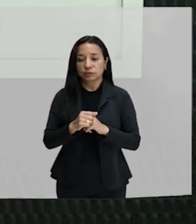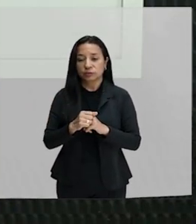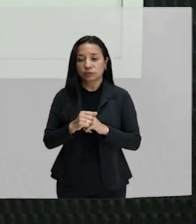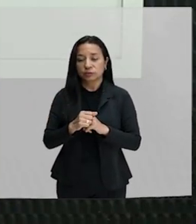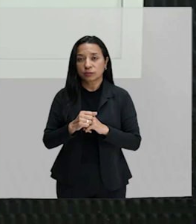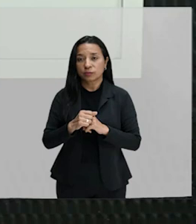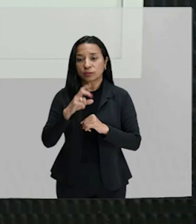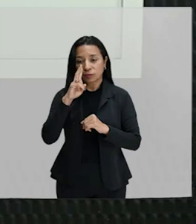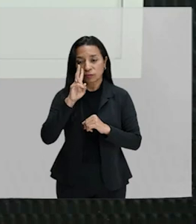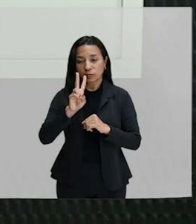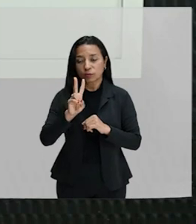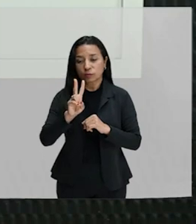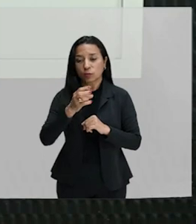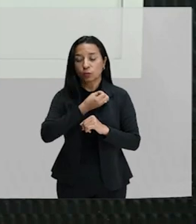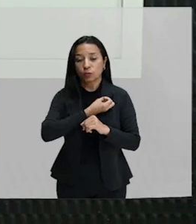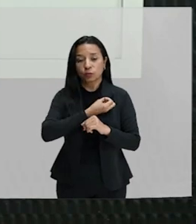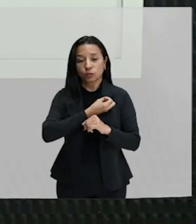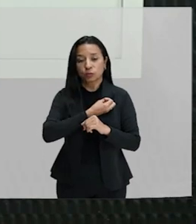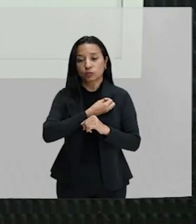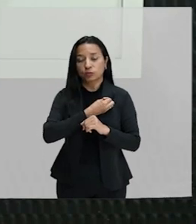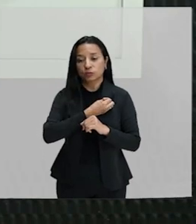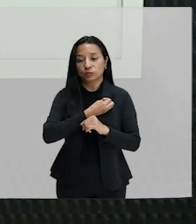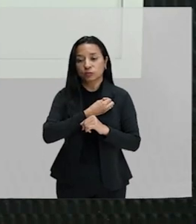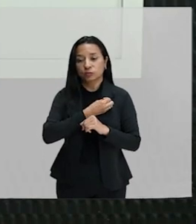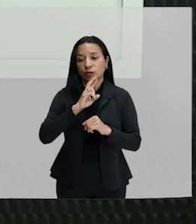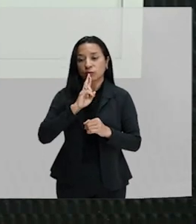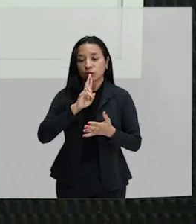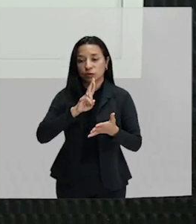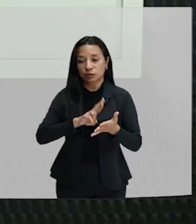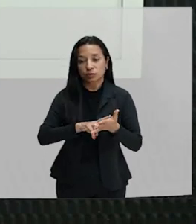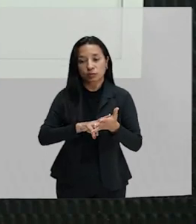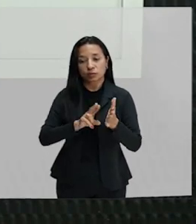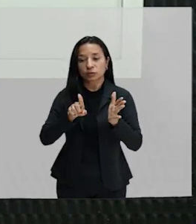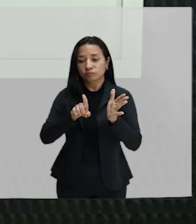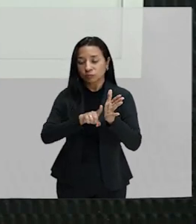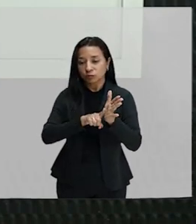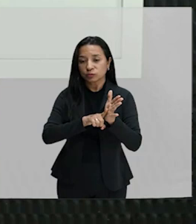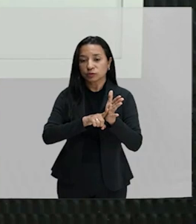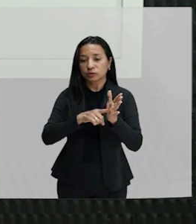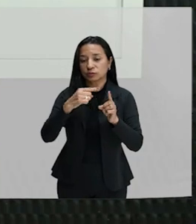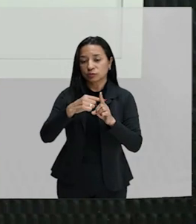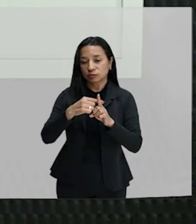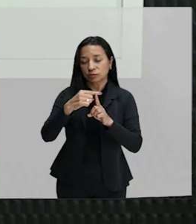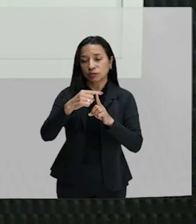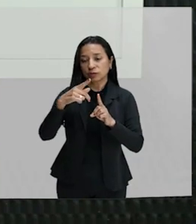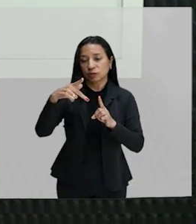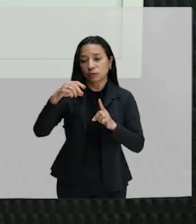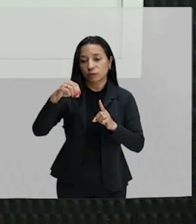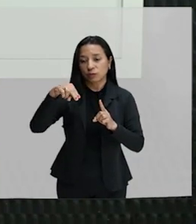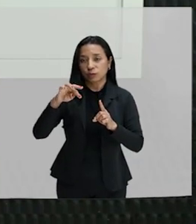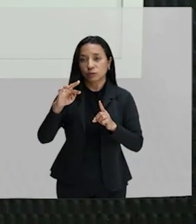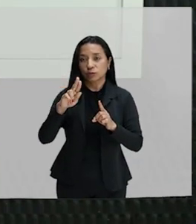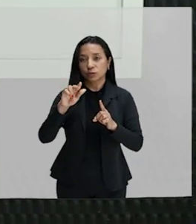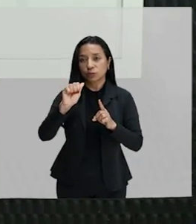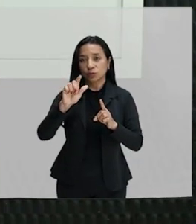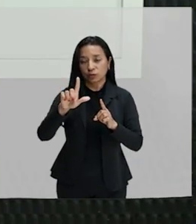numeradores certo eles são resultados de uma subtração da temperatura pontual com